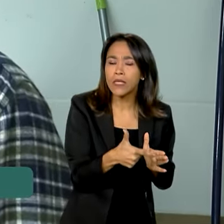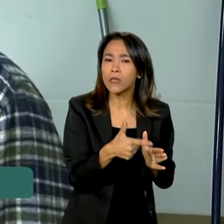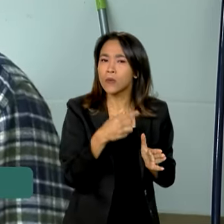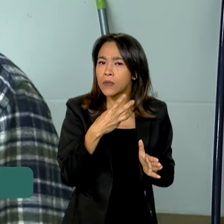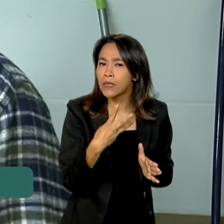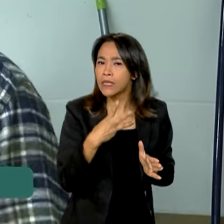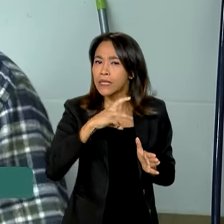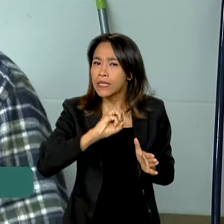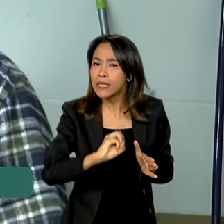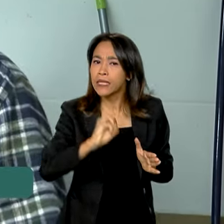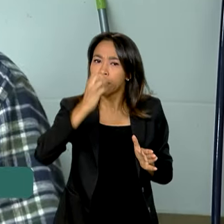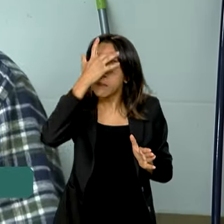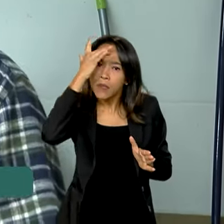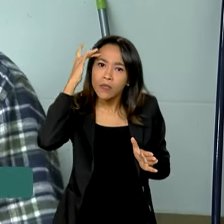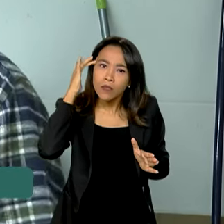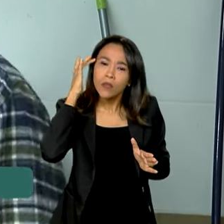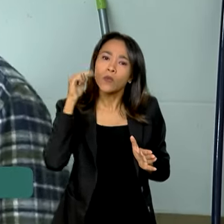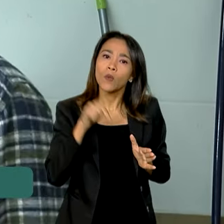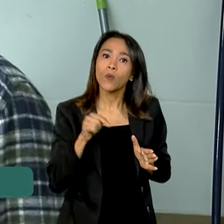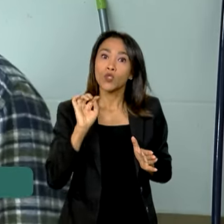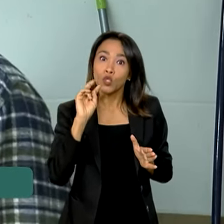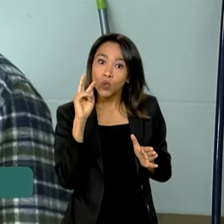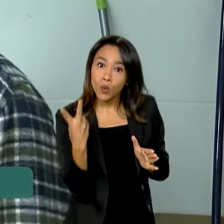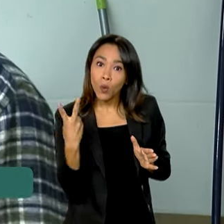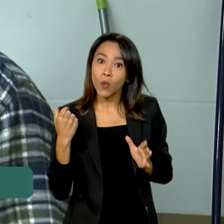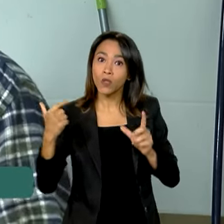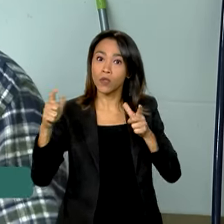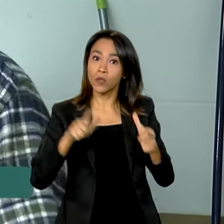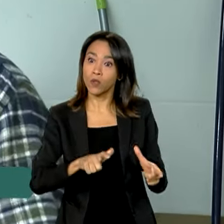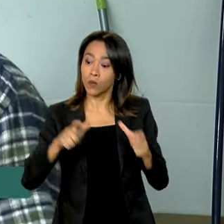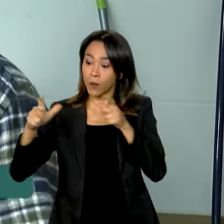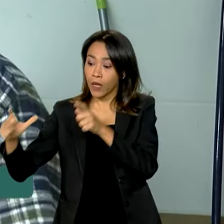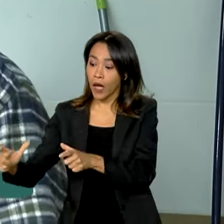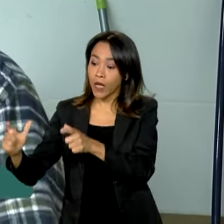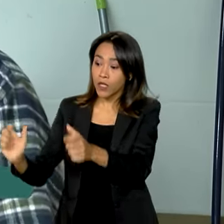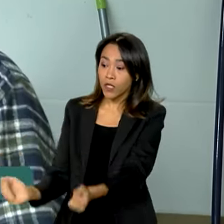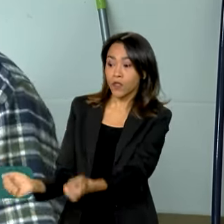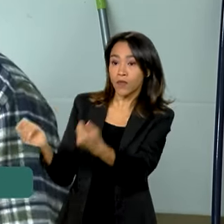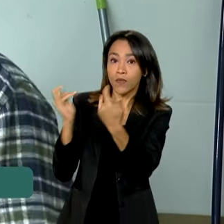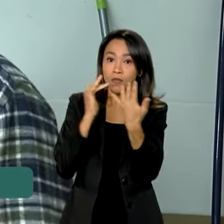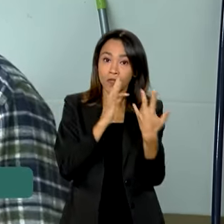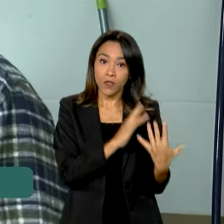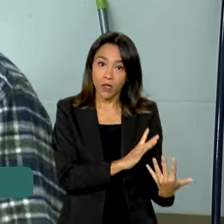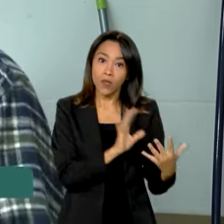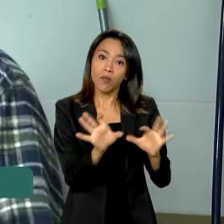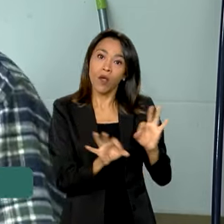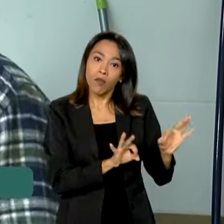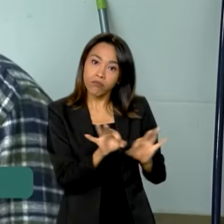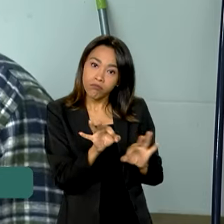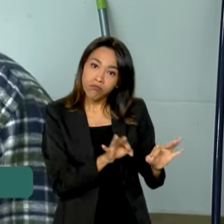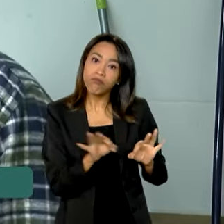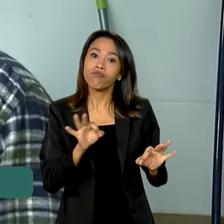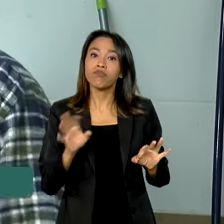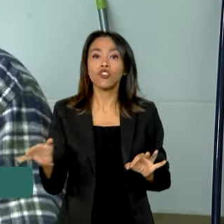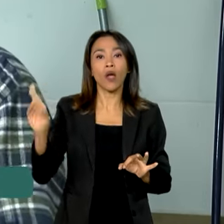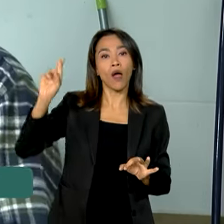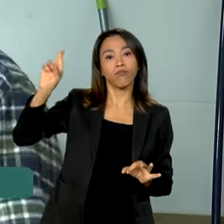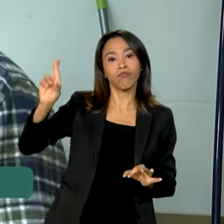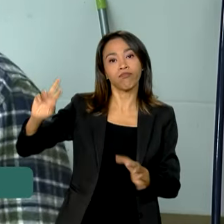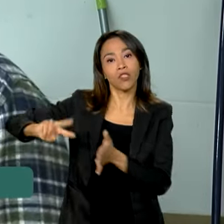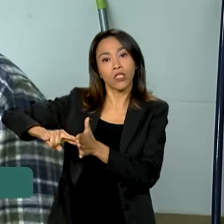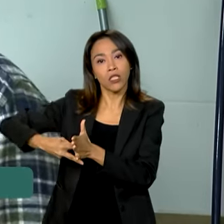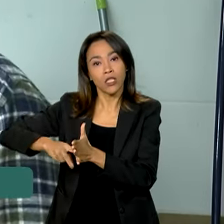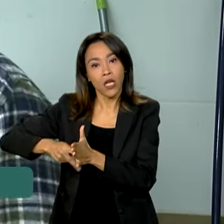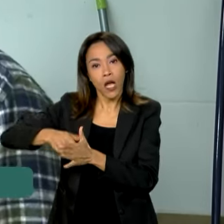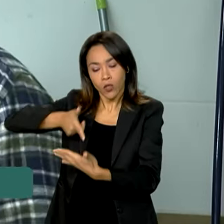230 pessoas de dois bairros aqui de Porto Alegre, que vieram junto já com um trabalho organizado pelo Sindicato dos Metalúrgicos, com